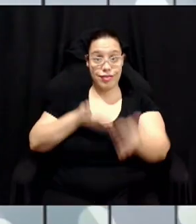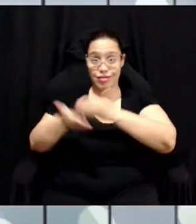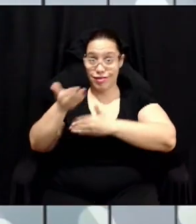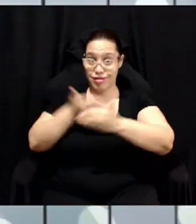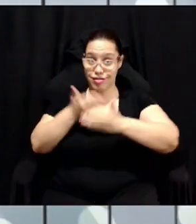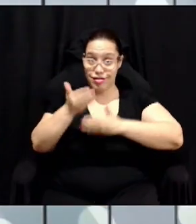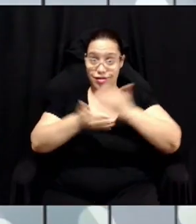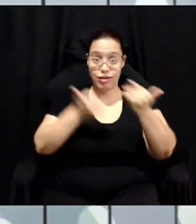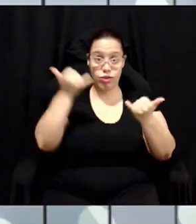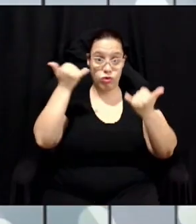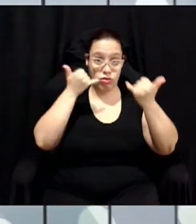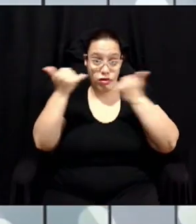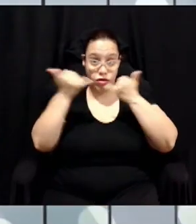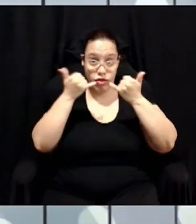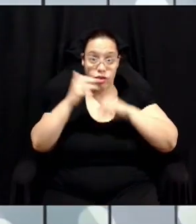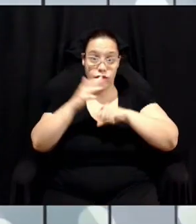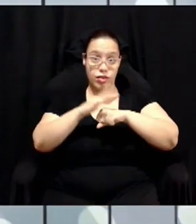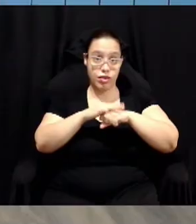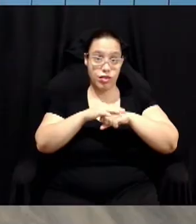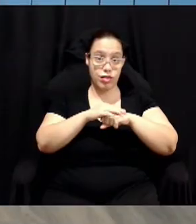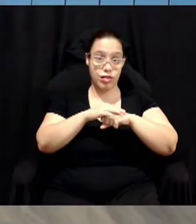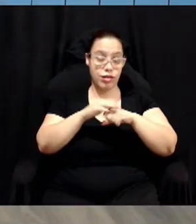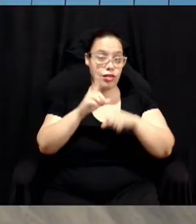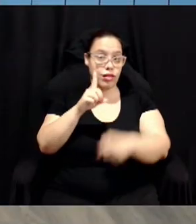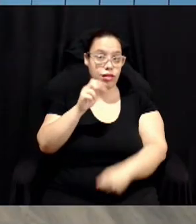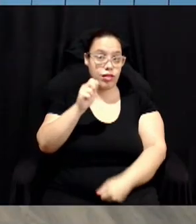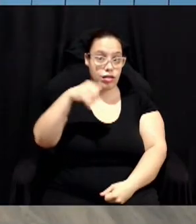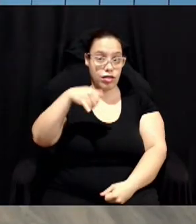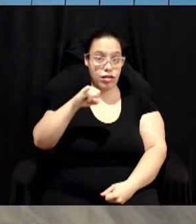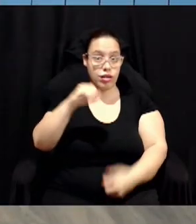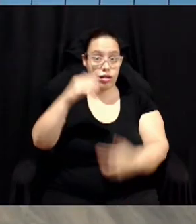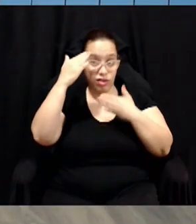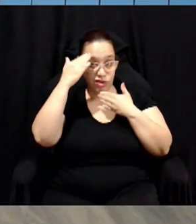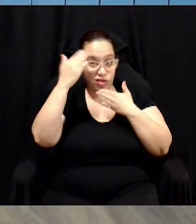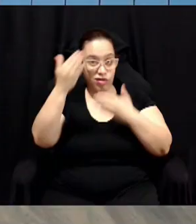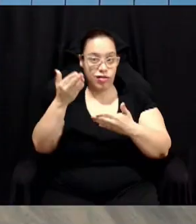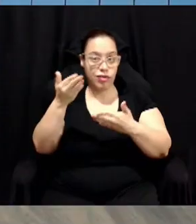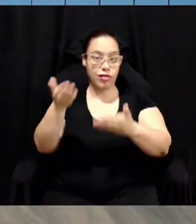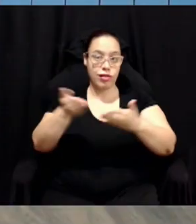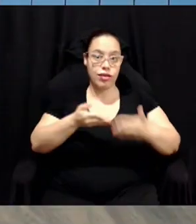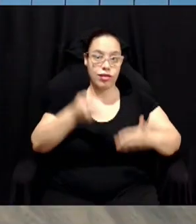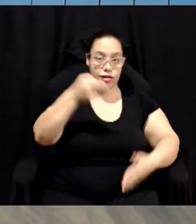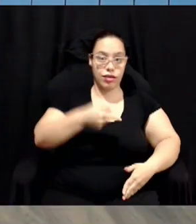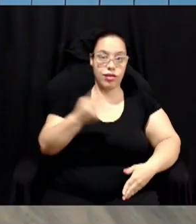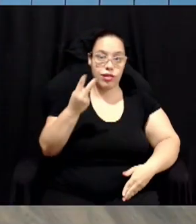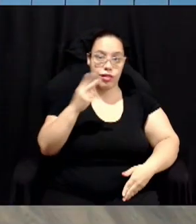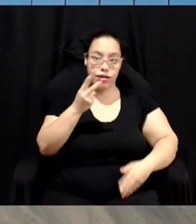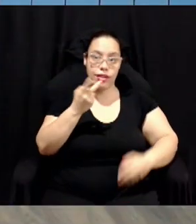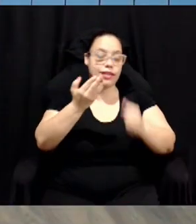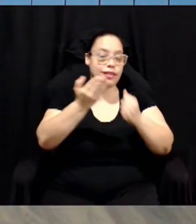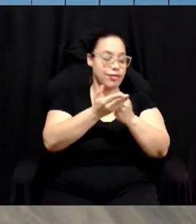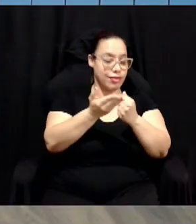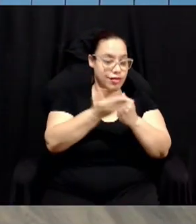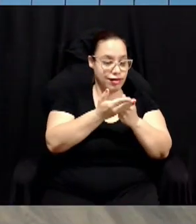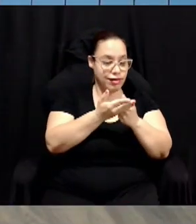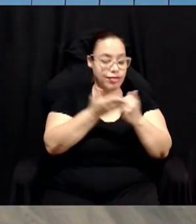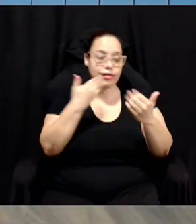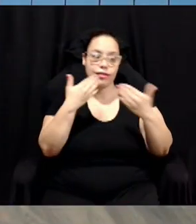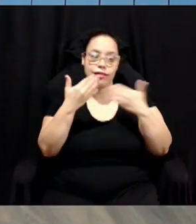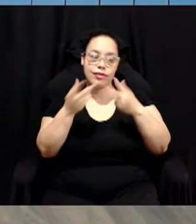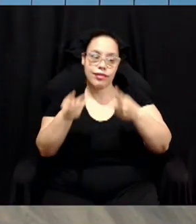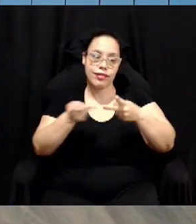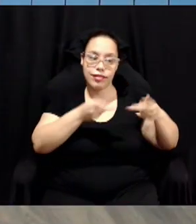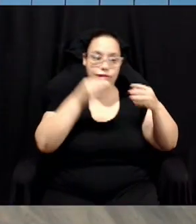informações sobre a doença. Dani, muito obrigada, pela sua participação aqui neste segundo bloco, para compartilhar aqui sua